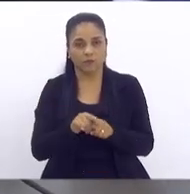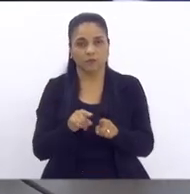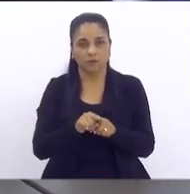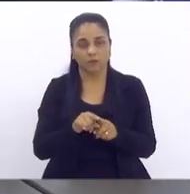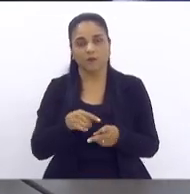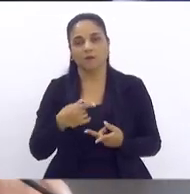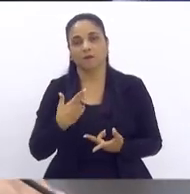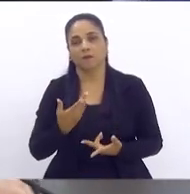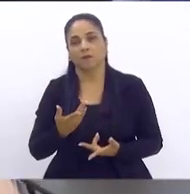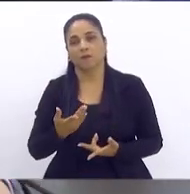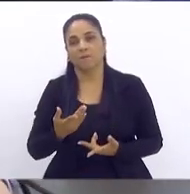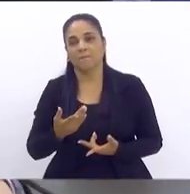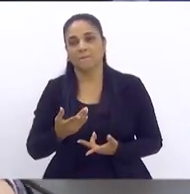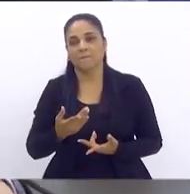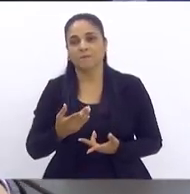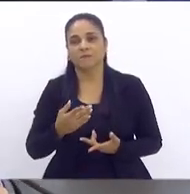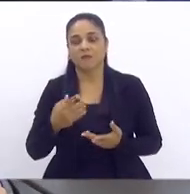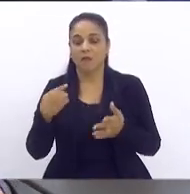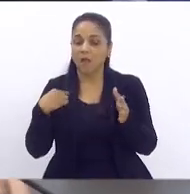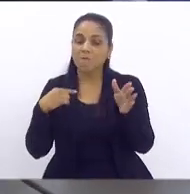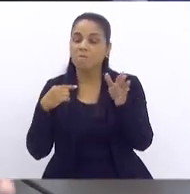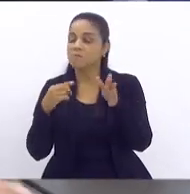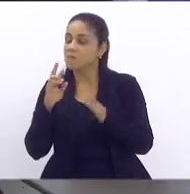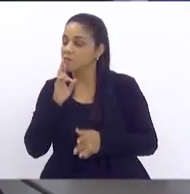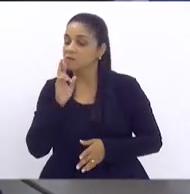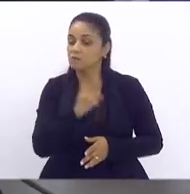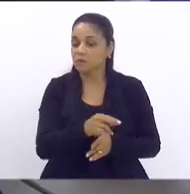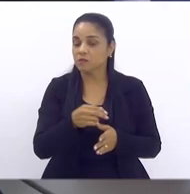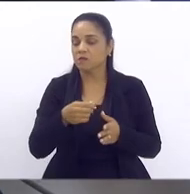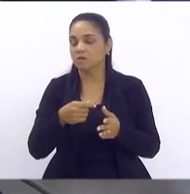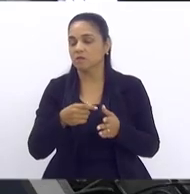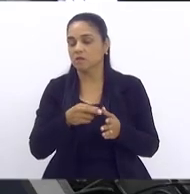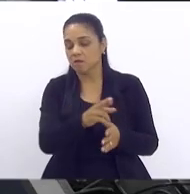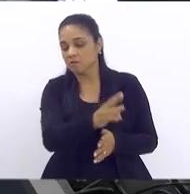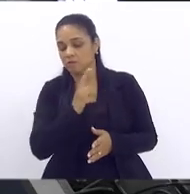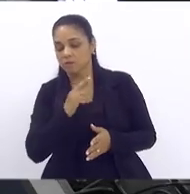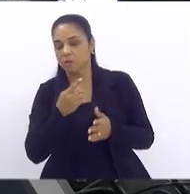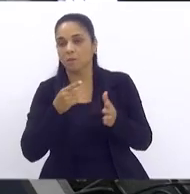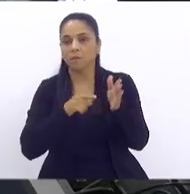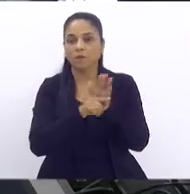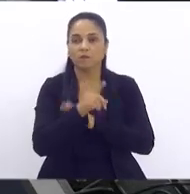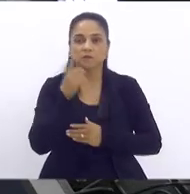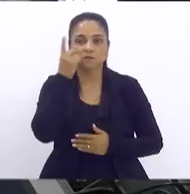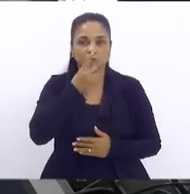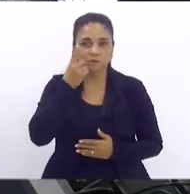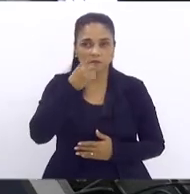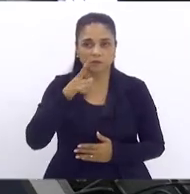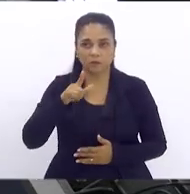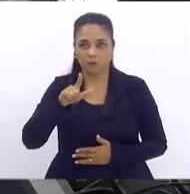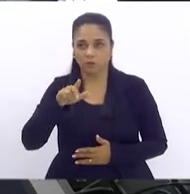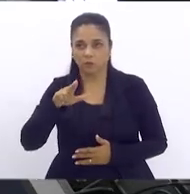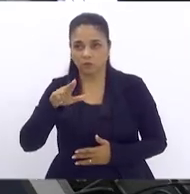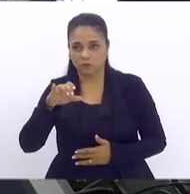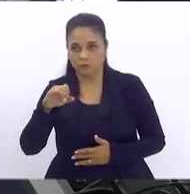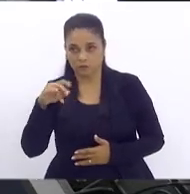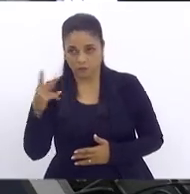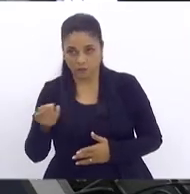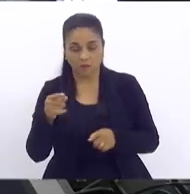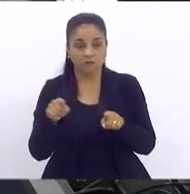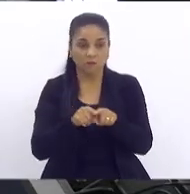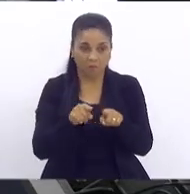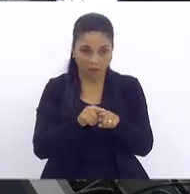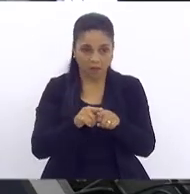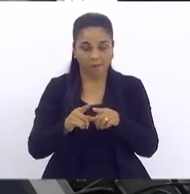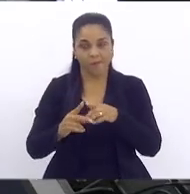vou deixar que vocês respondam a pergunta da deputada Lucinha. Sobre os dois, o da Ponte em Niterói, que também tem que pagar multa.